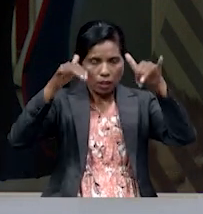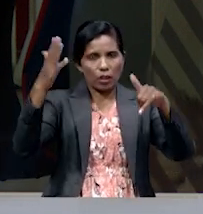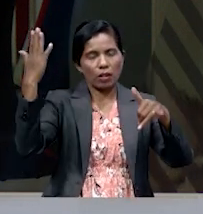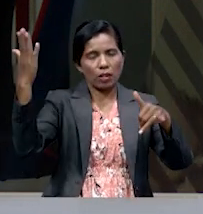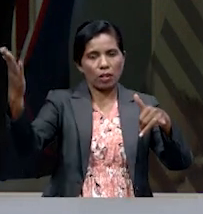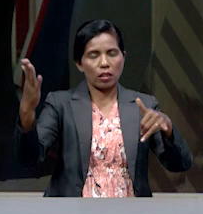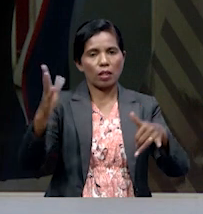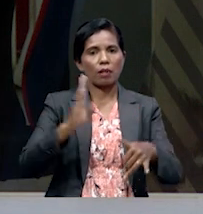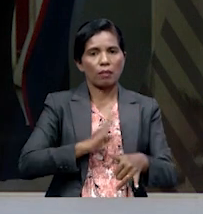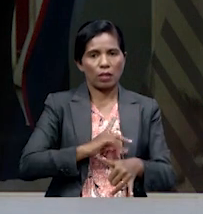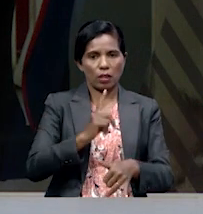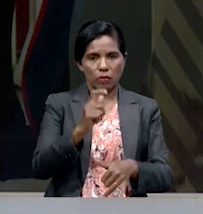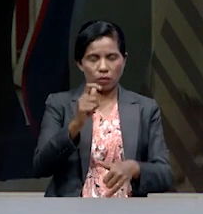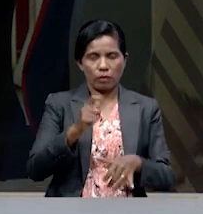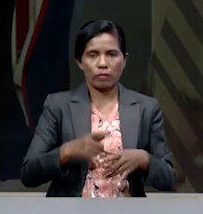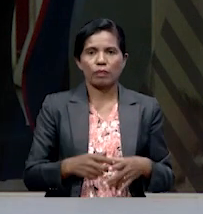na Tarbora.